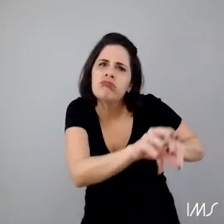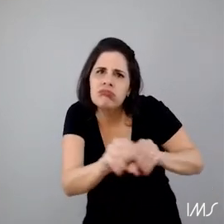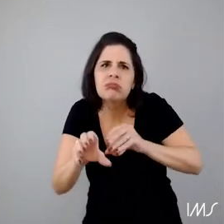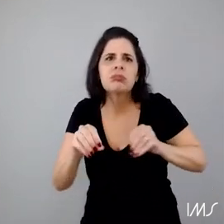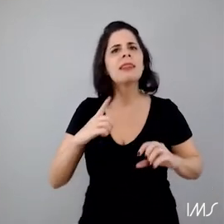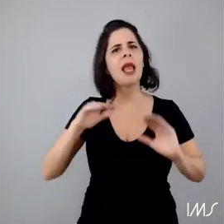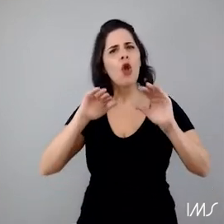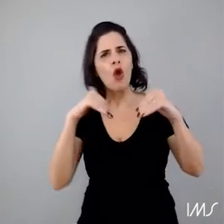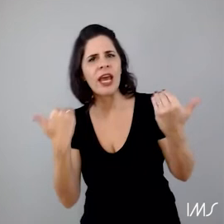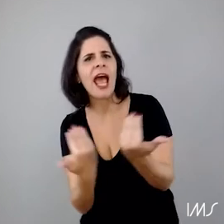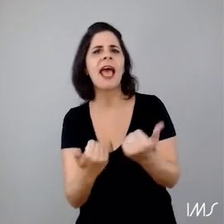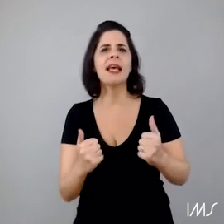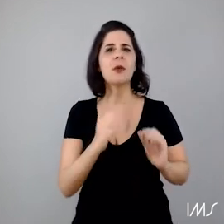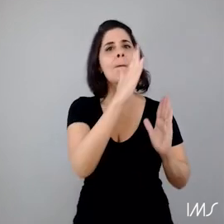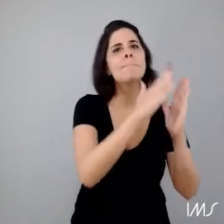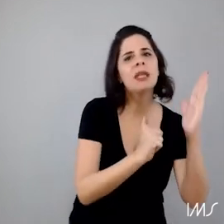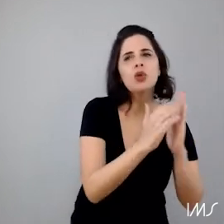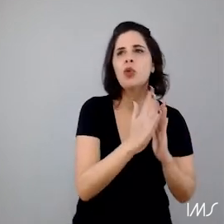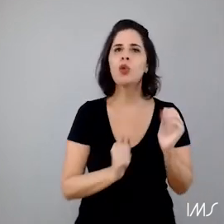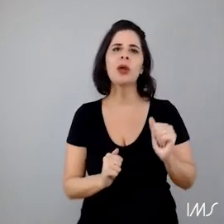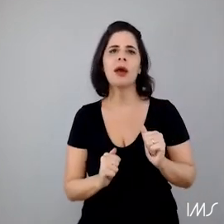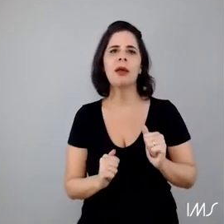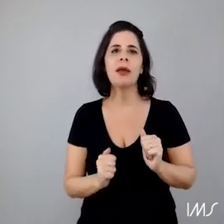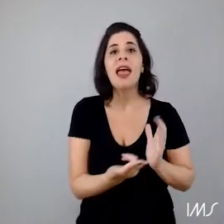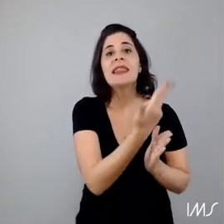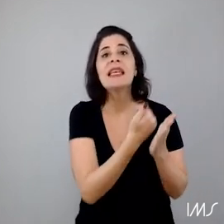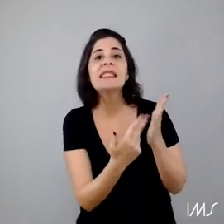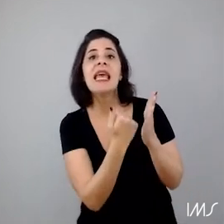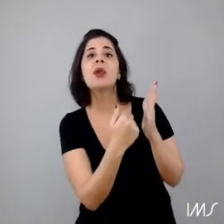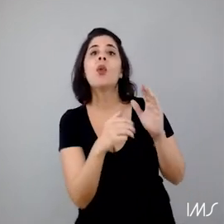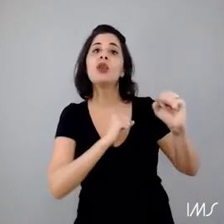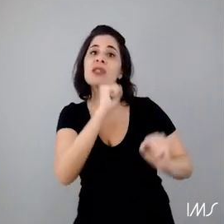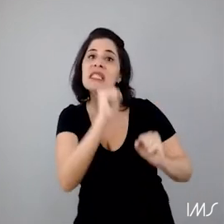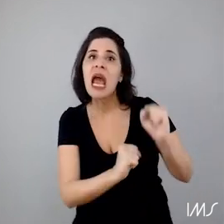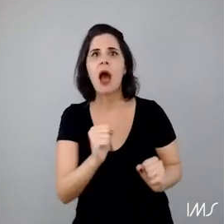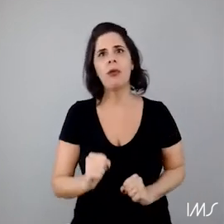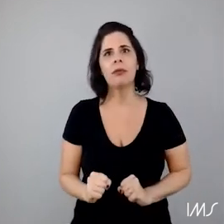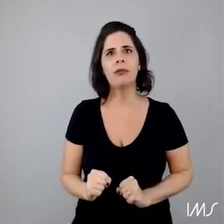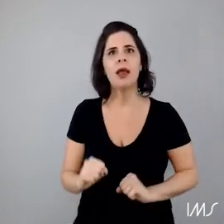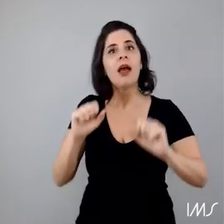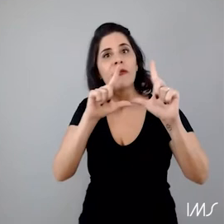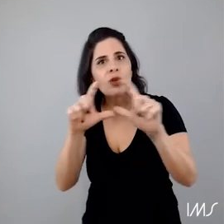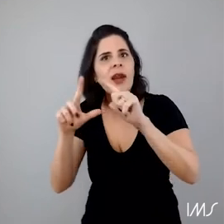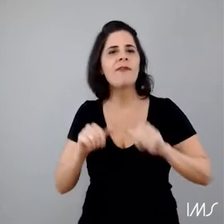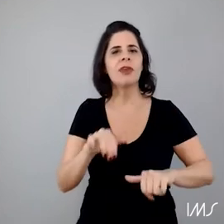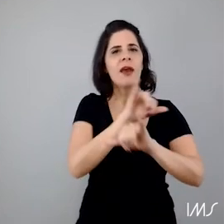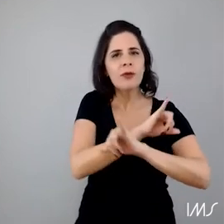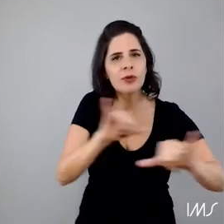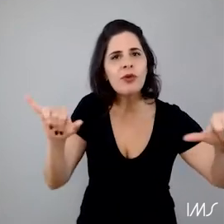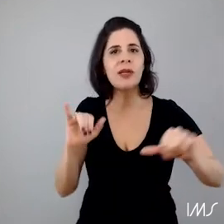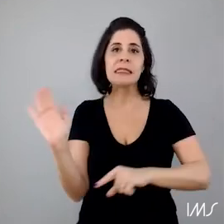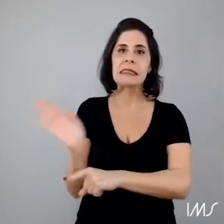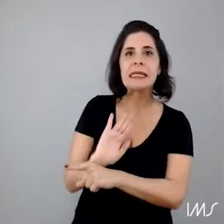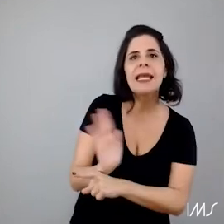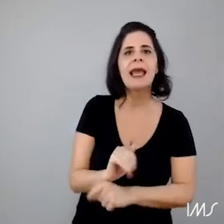ecologia, cinema, teve um departamento importantíssimo, e assim por diante, e um departamento de fotografia também.